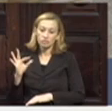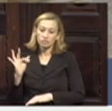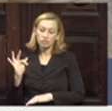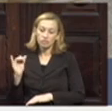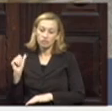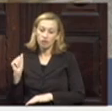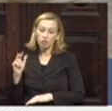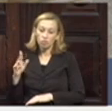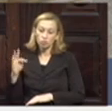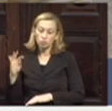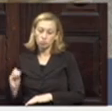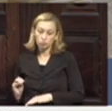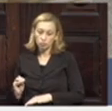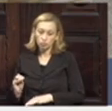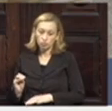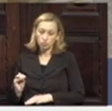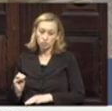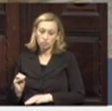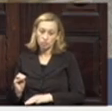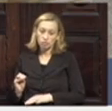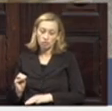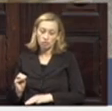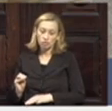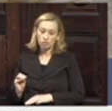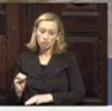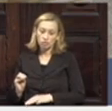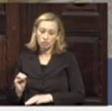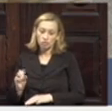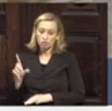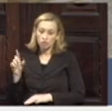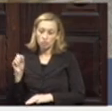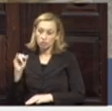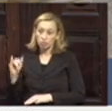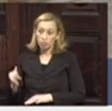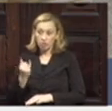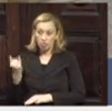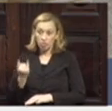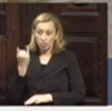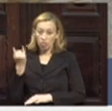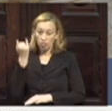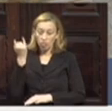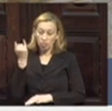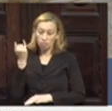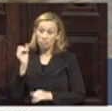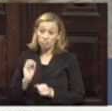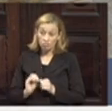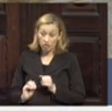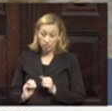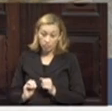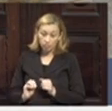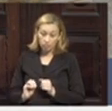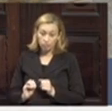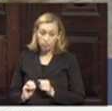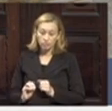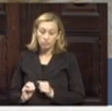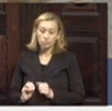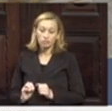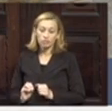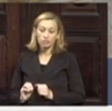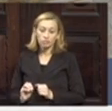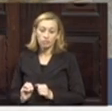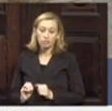É inconveniente a redação desse artigo. Eu sugeriria que, em vez